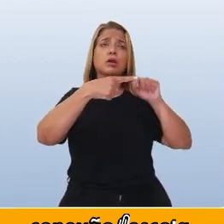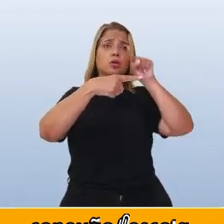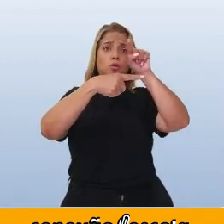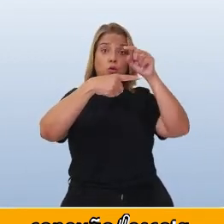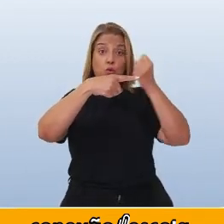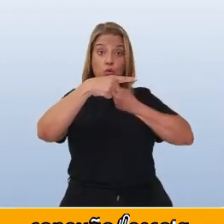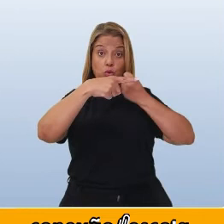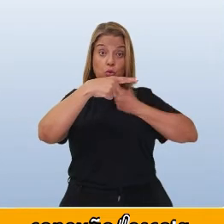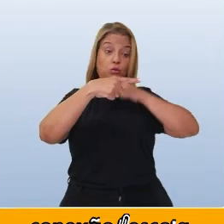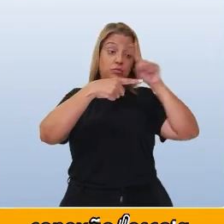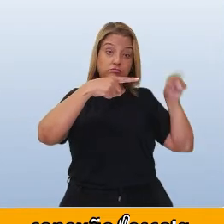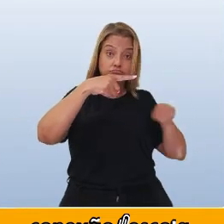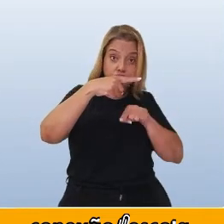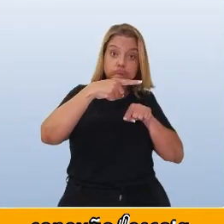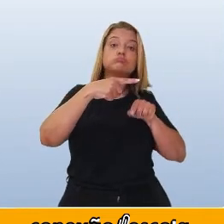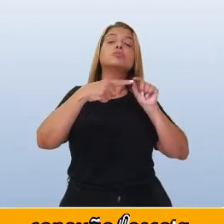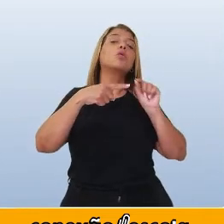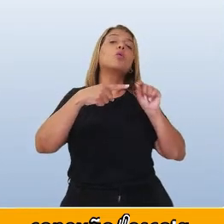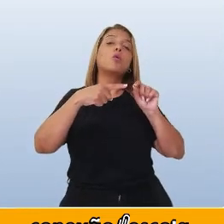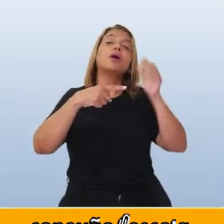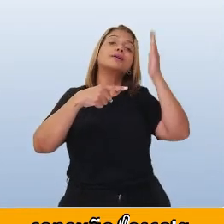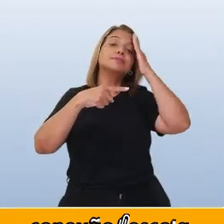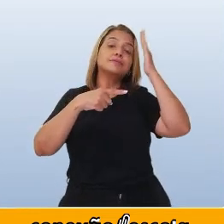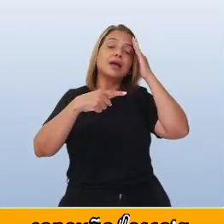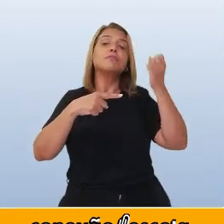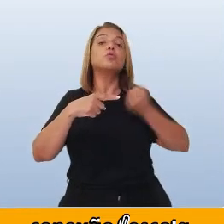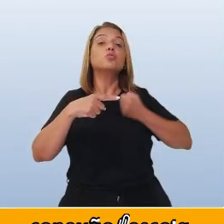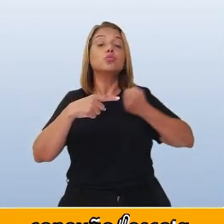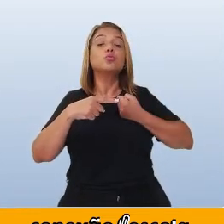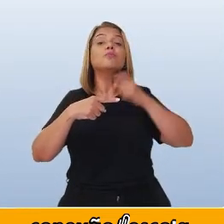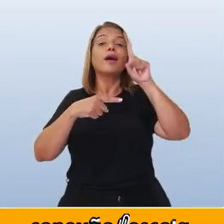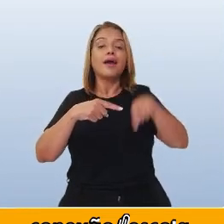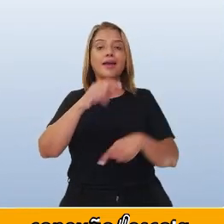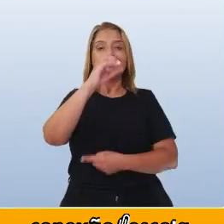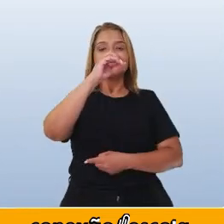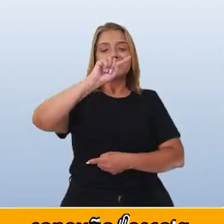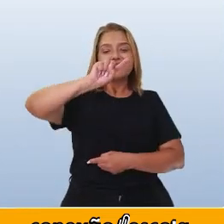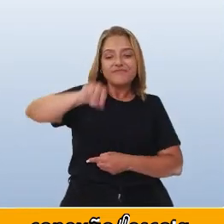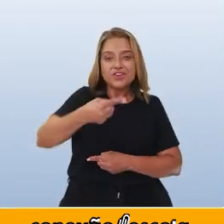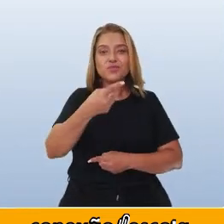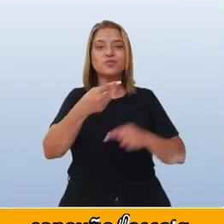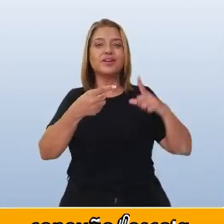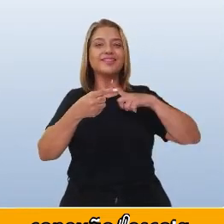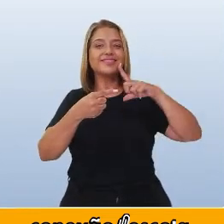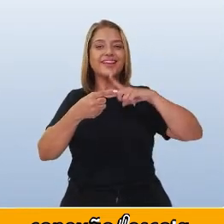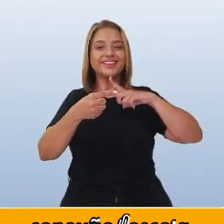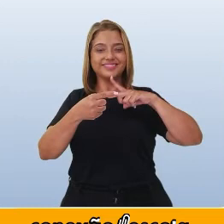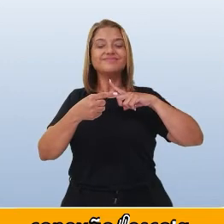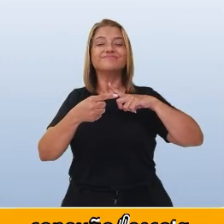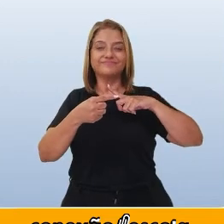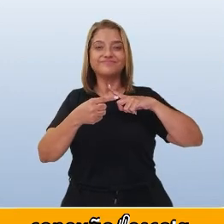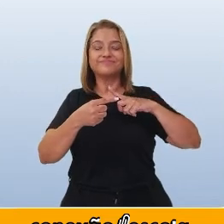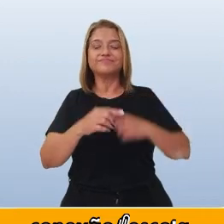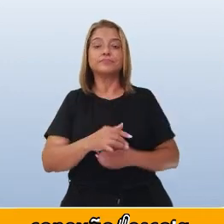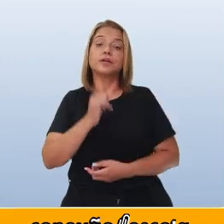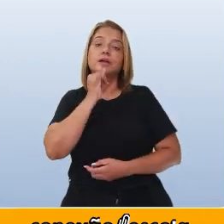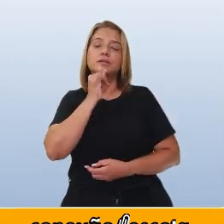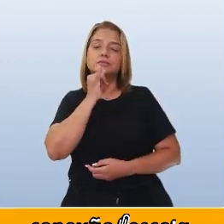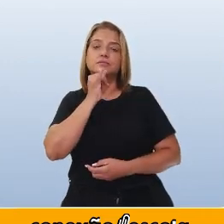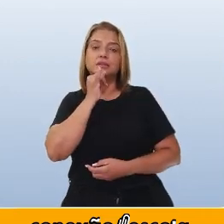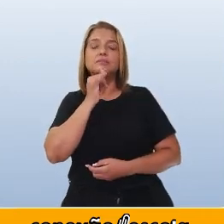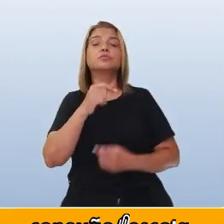a representação decimal da fração, ou seja, aquele número com vírgula, tá? Por